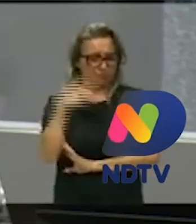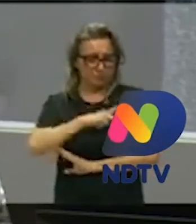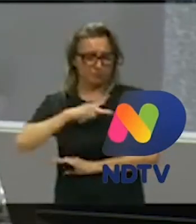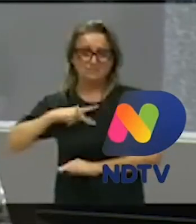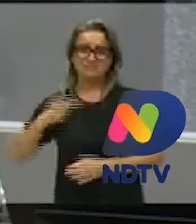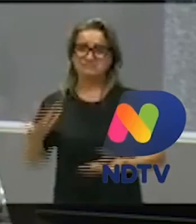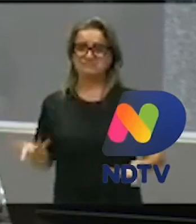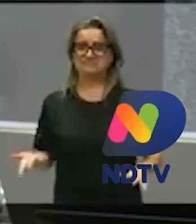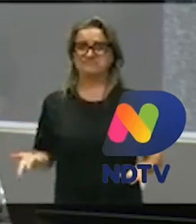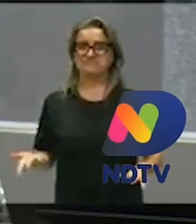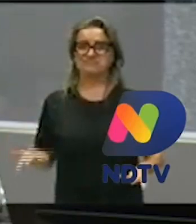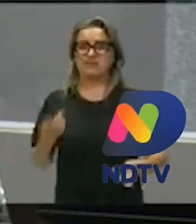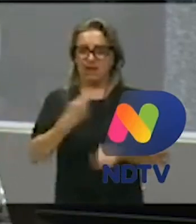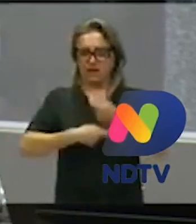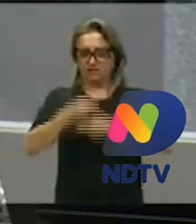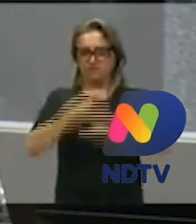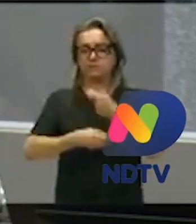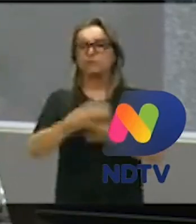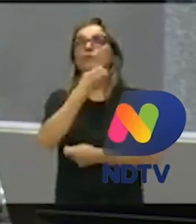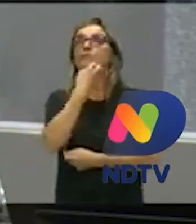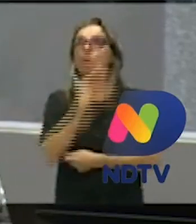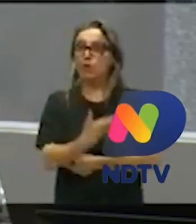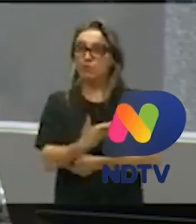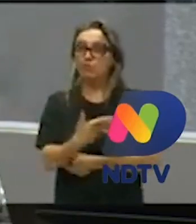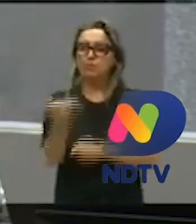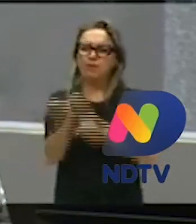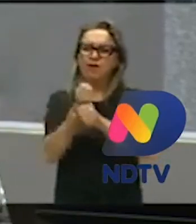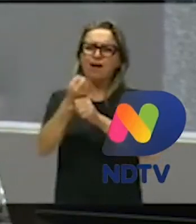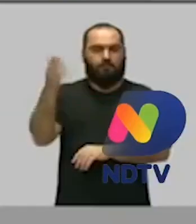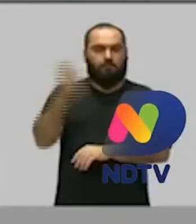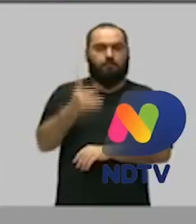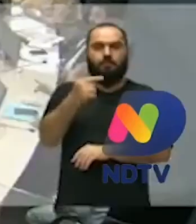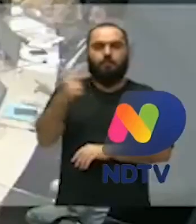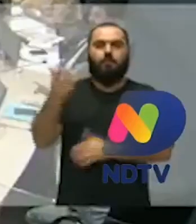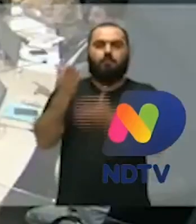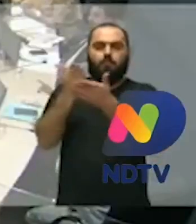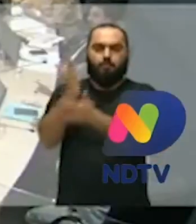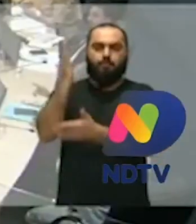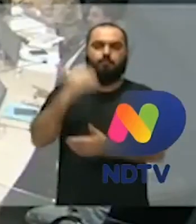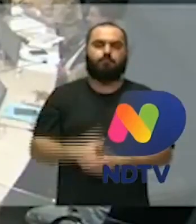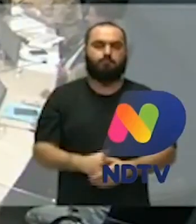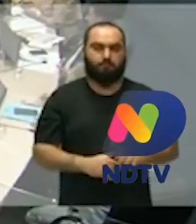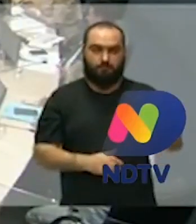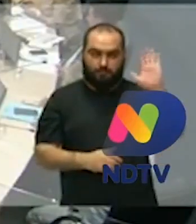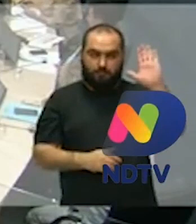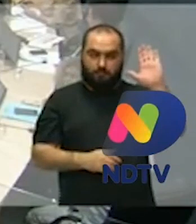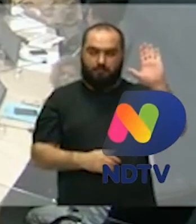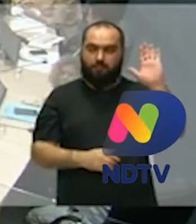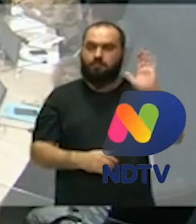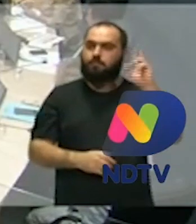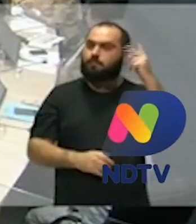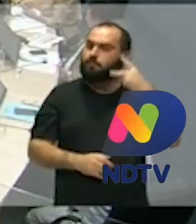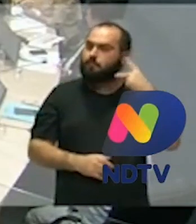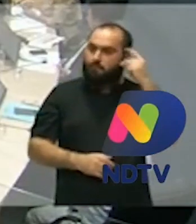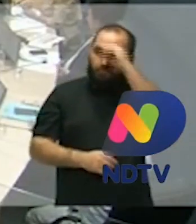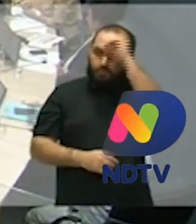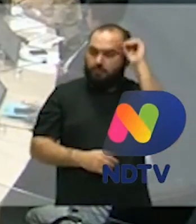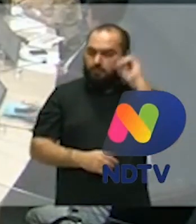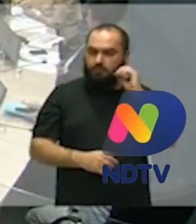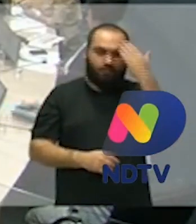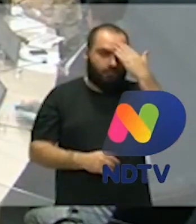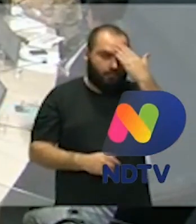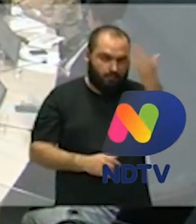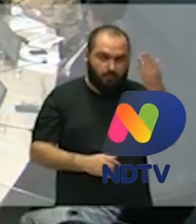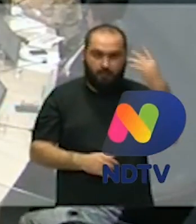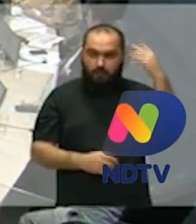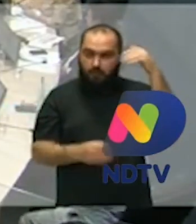bons administradores que passaram ao longo dos anos na cidade sim além do projeto os vereadores discutiram e